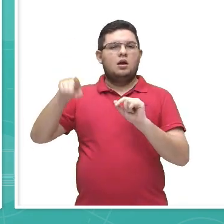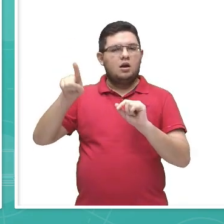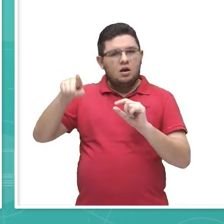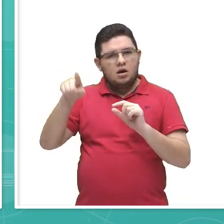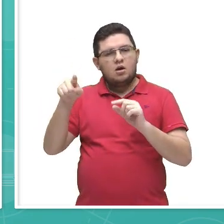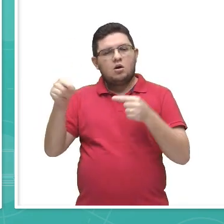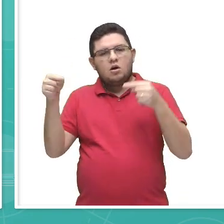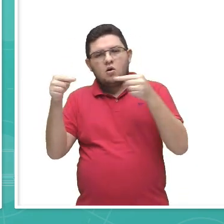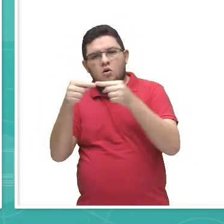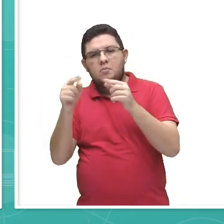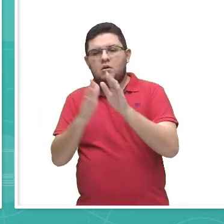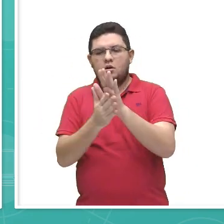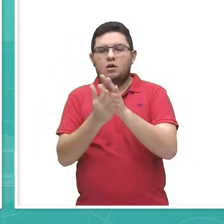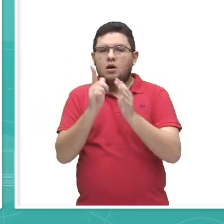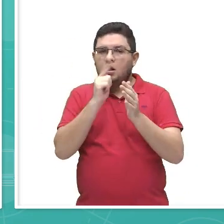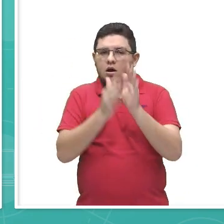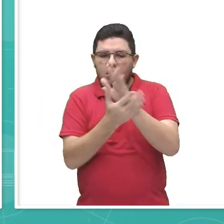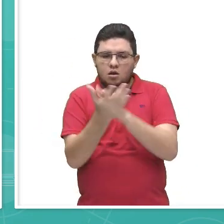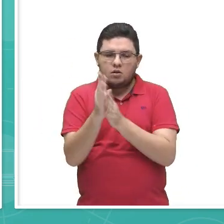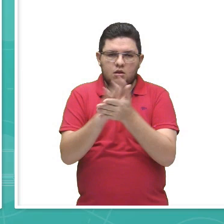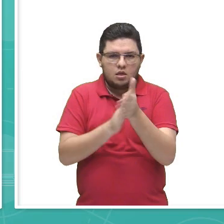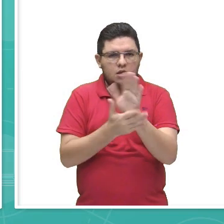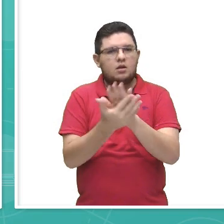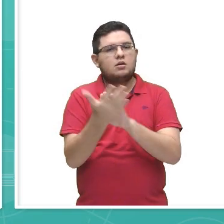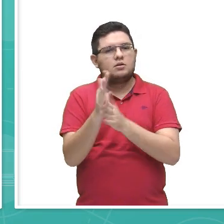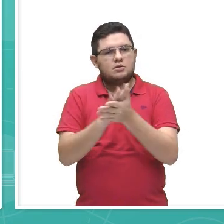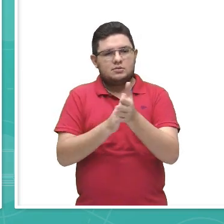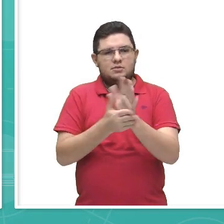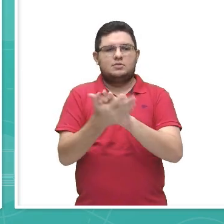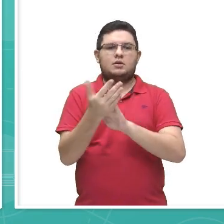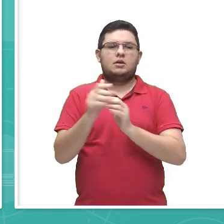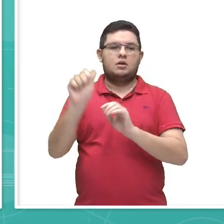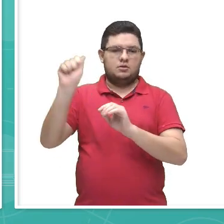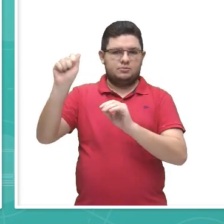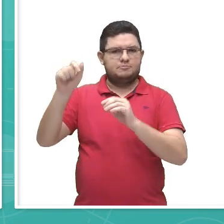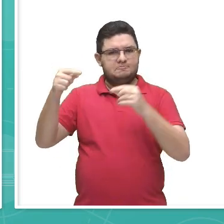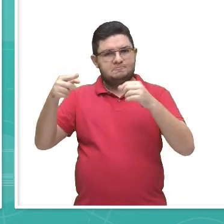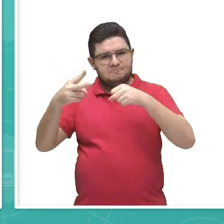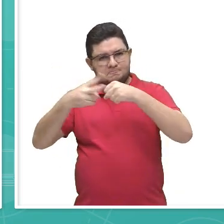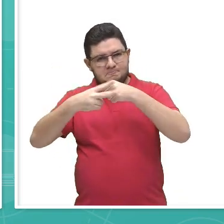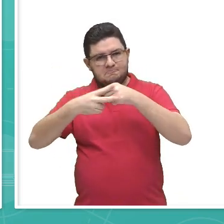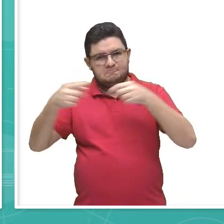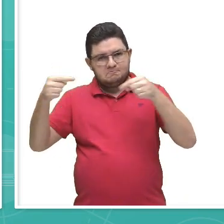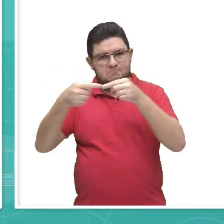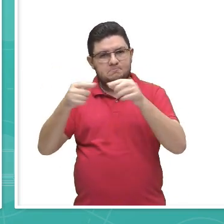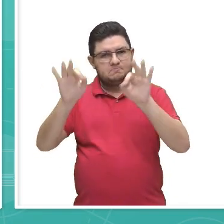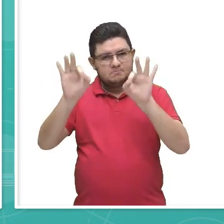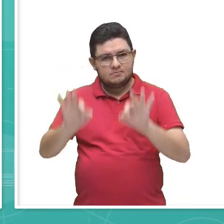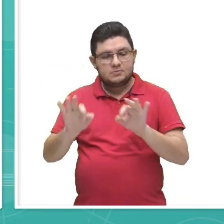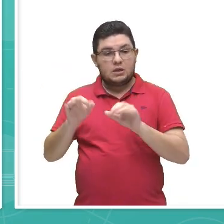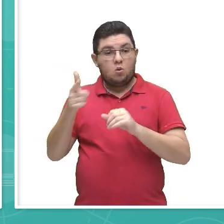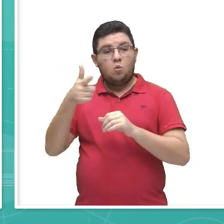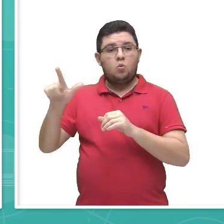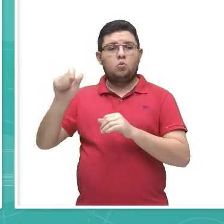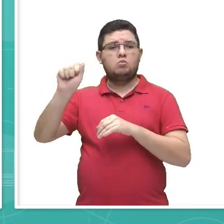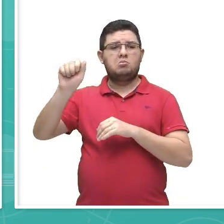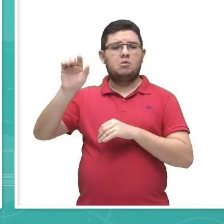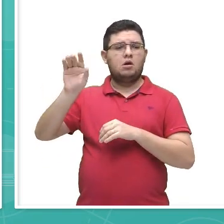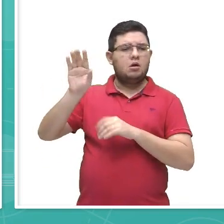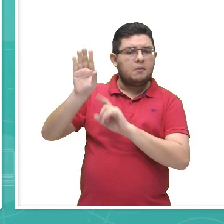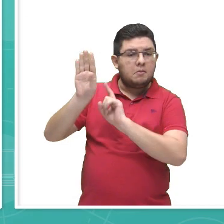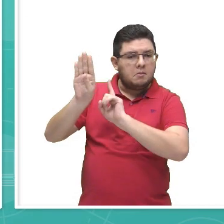as minhas mãos. Então, nenhum dos outros verbos se encaixa, não é? Nesse perfil que a gente está falando tanto, né?